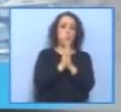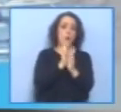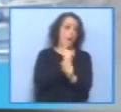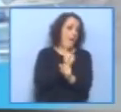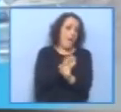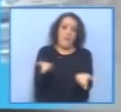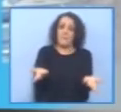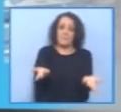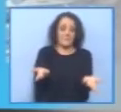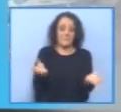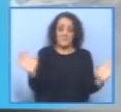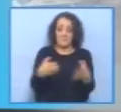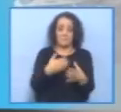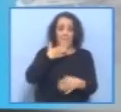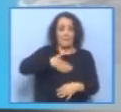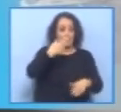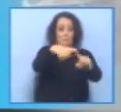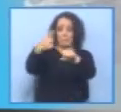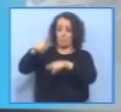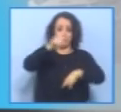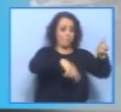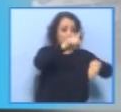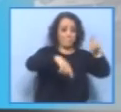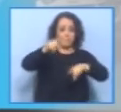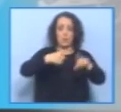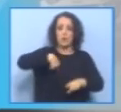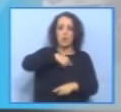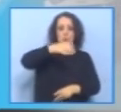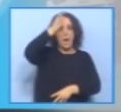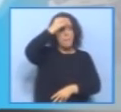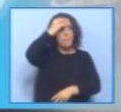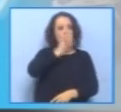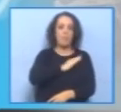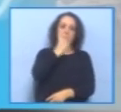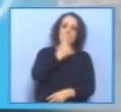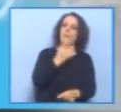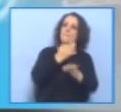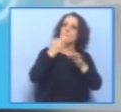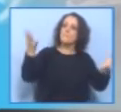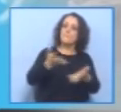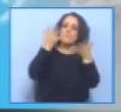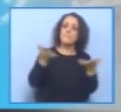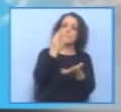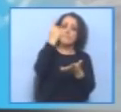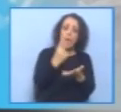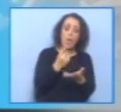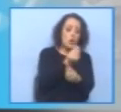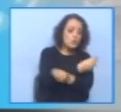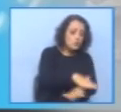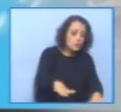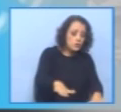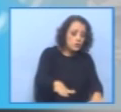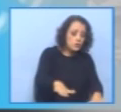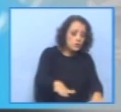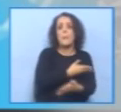contexto intergeracional, desde os mais pequeninos, desde o bebé que chora, desde a criança que corre pelo meio da igreja, até